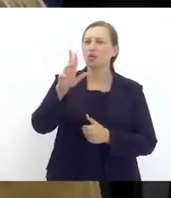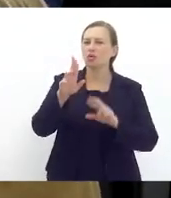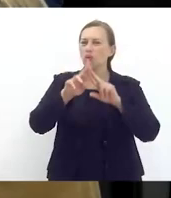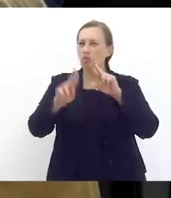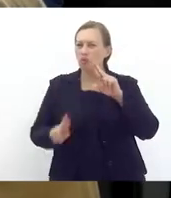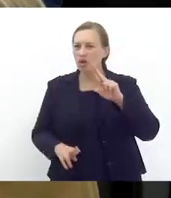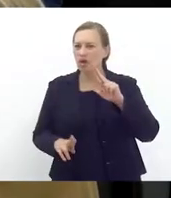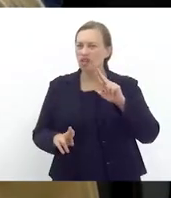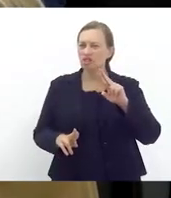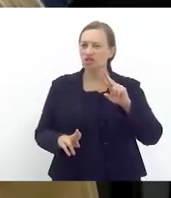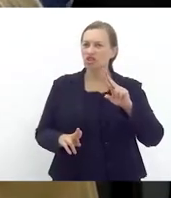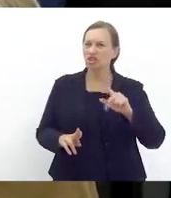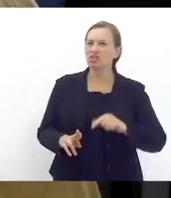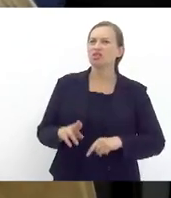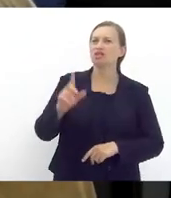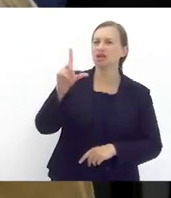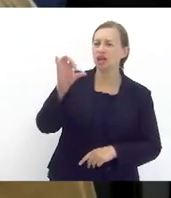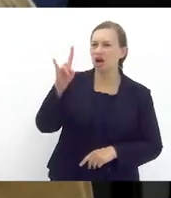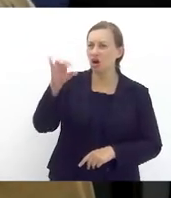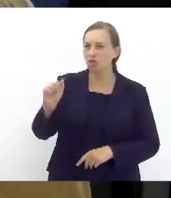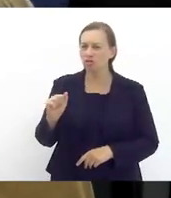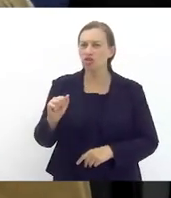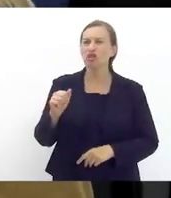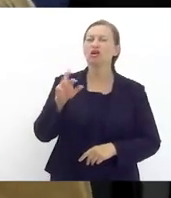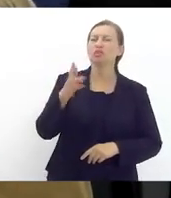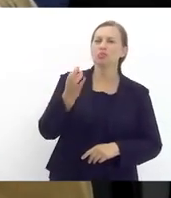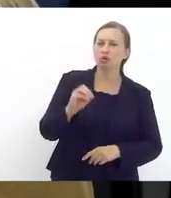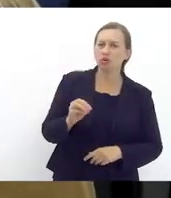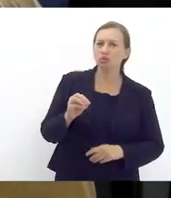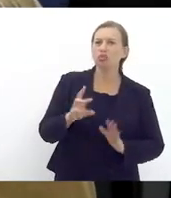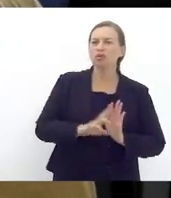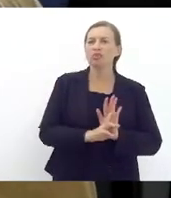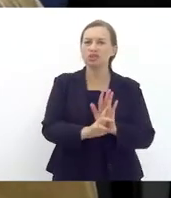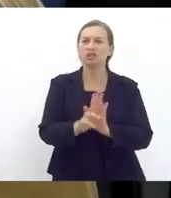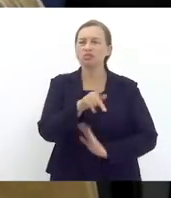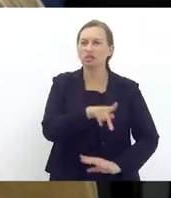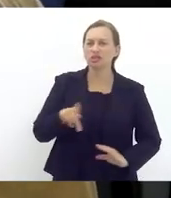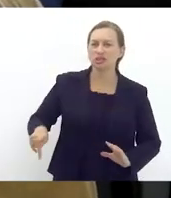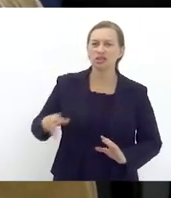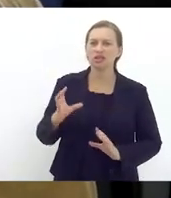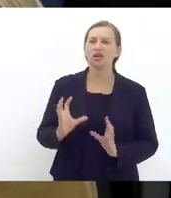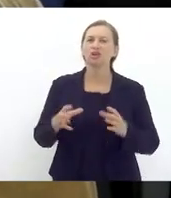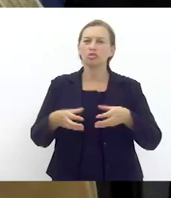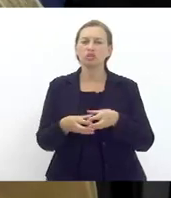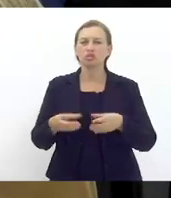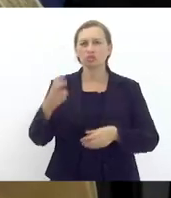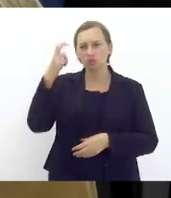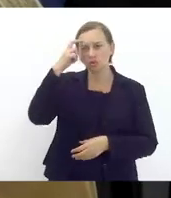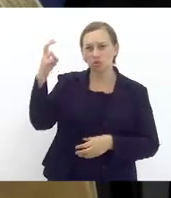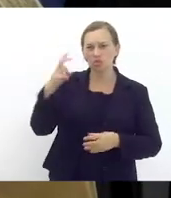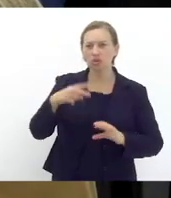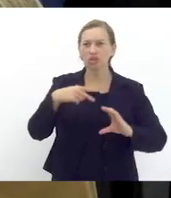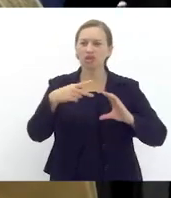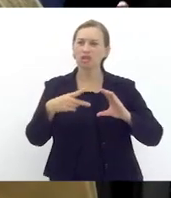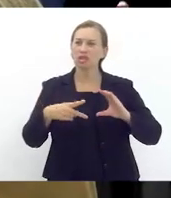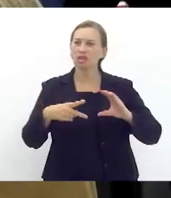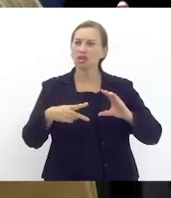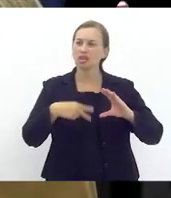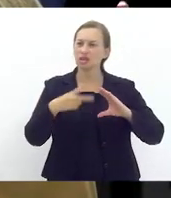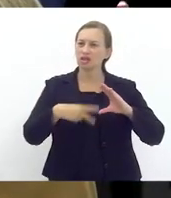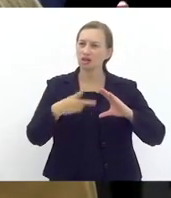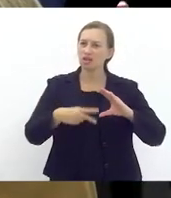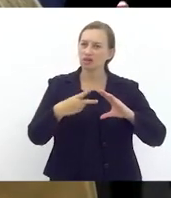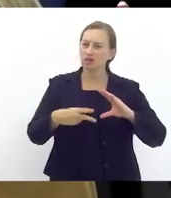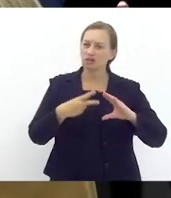Claudia Gonçalves o Bruno ter Terra representando o presidente da Comissão de cultura da câmara federal do deputado